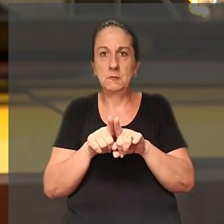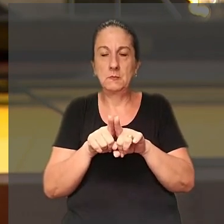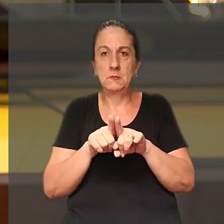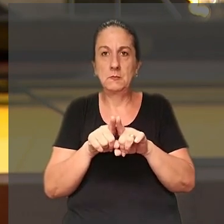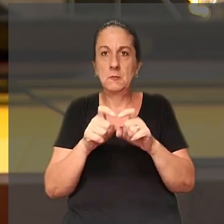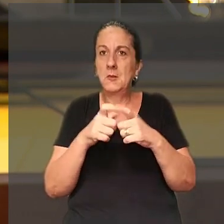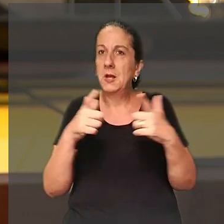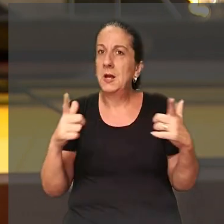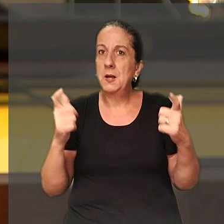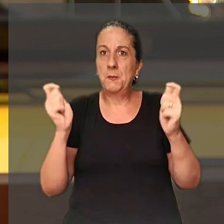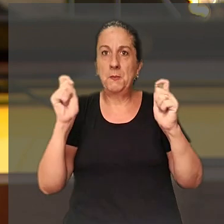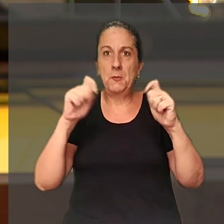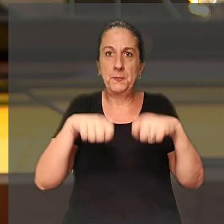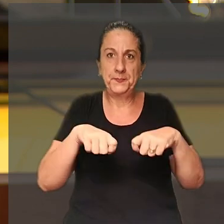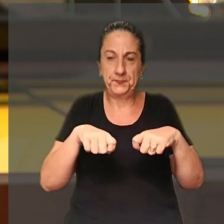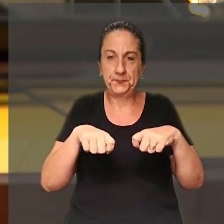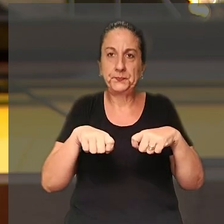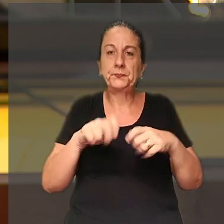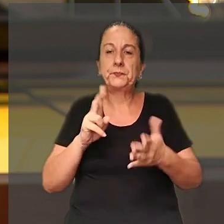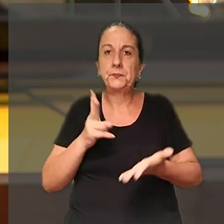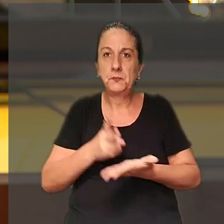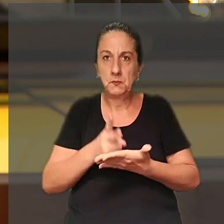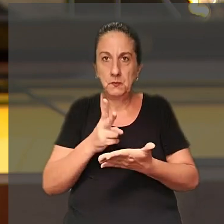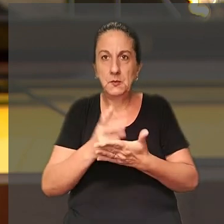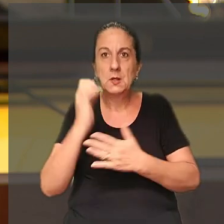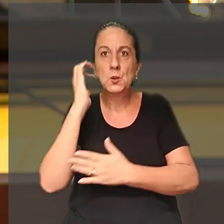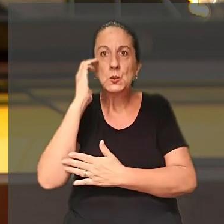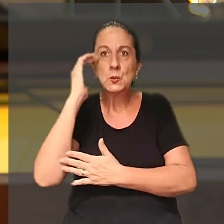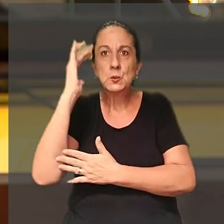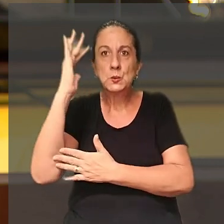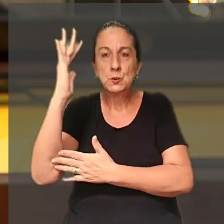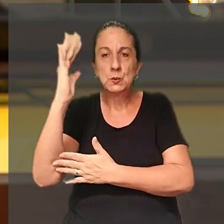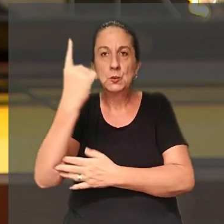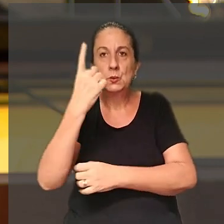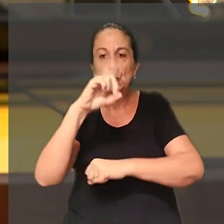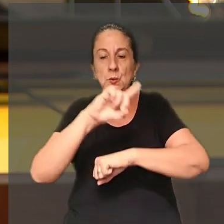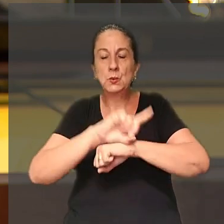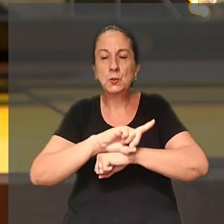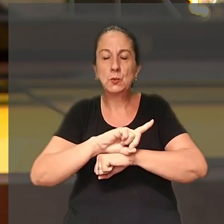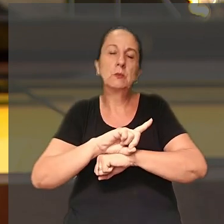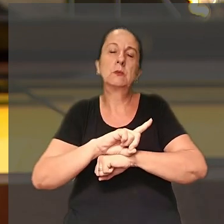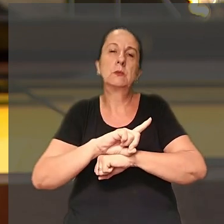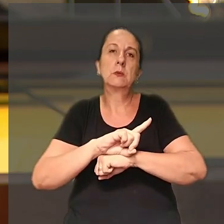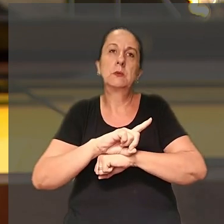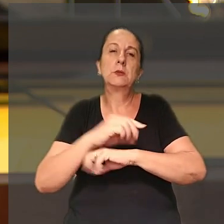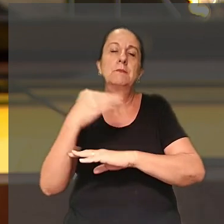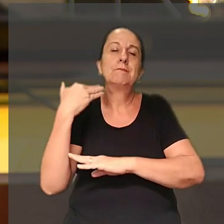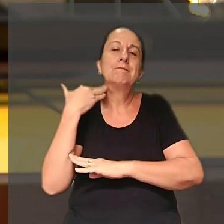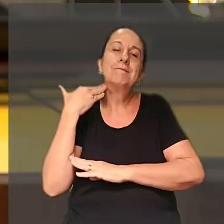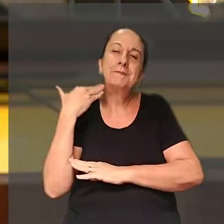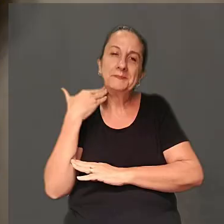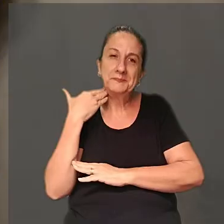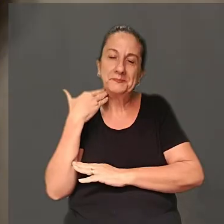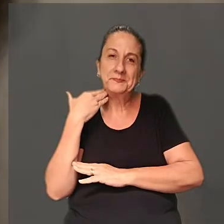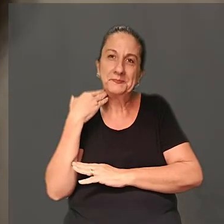uma grande possibilidade de continuar sonhando em um dia ser magistrado.